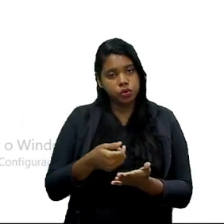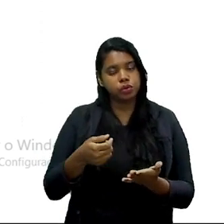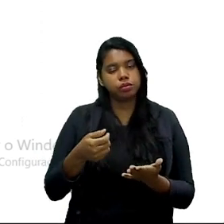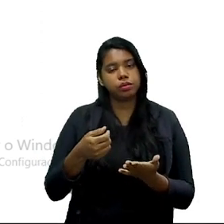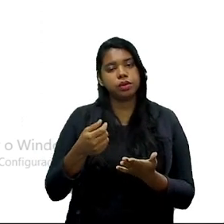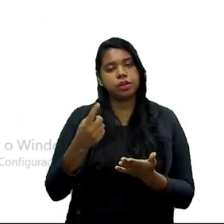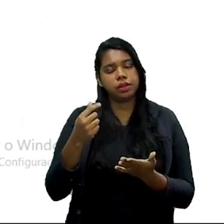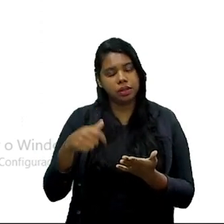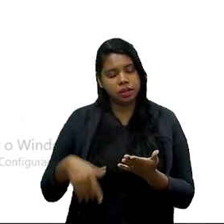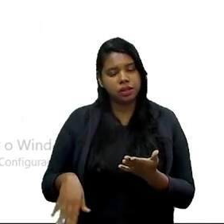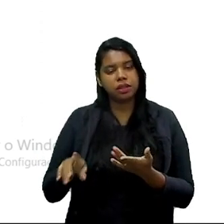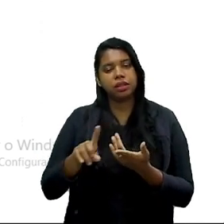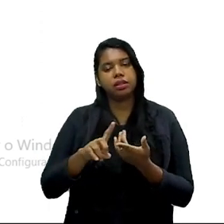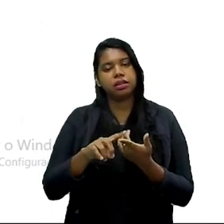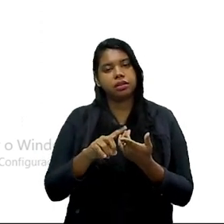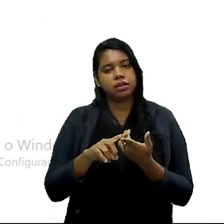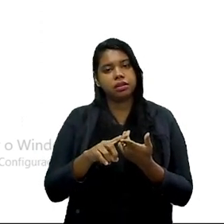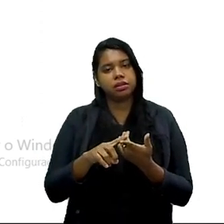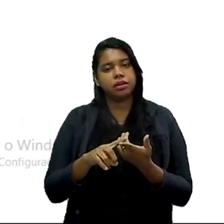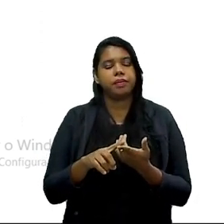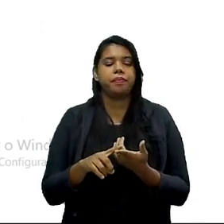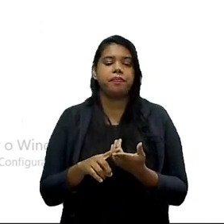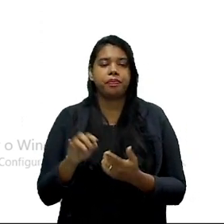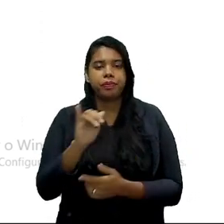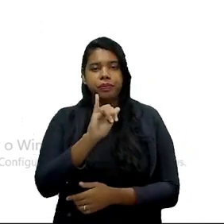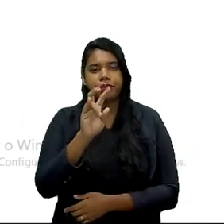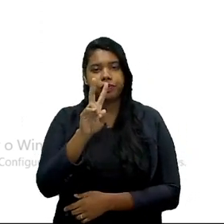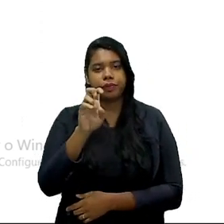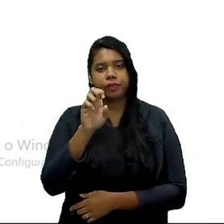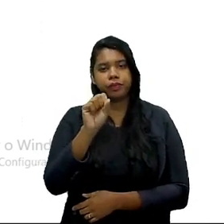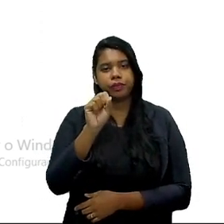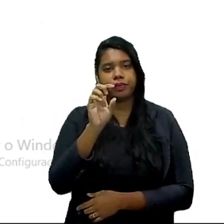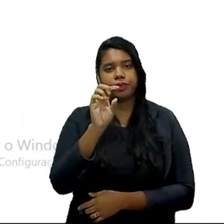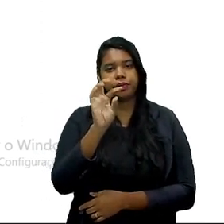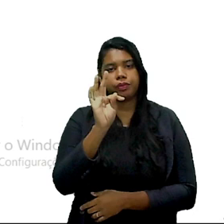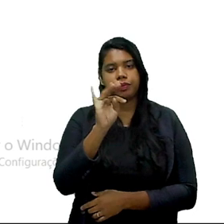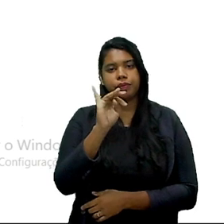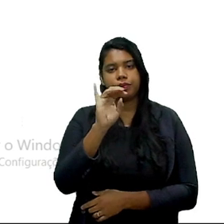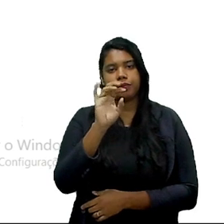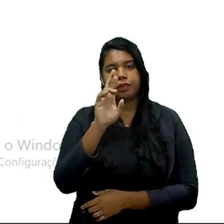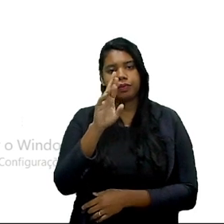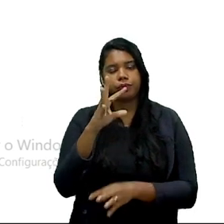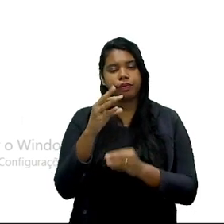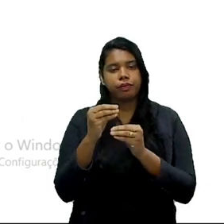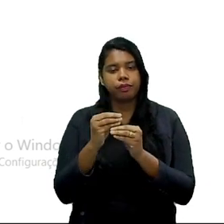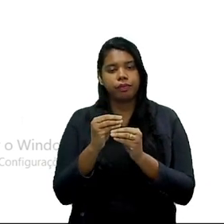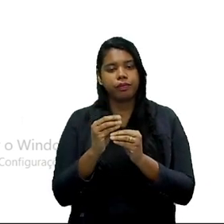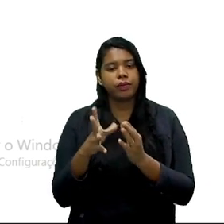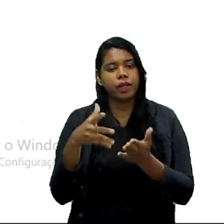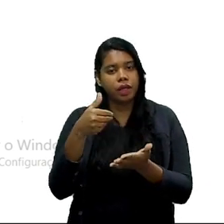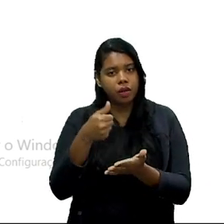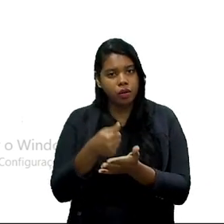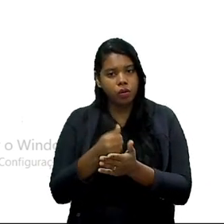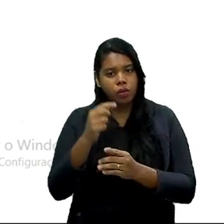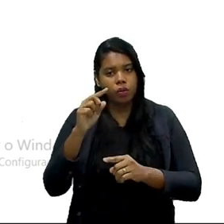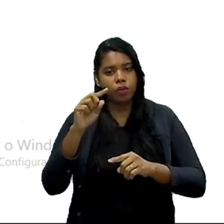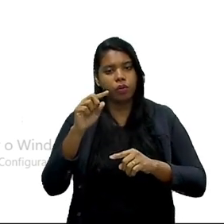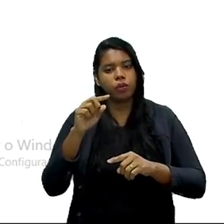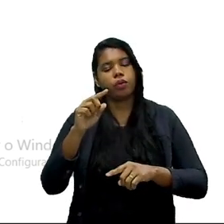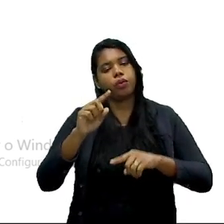gastos. O investimento, ele se configura como a aquisição, a compra de um bem